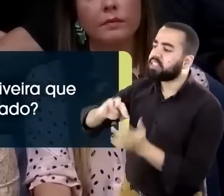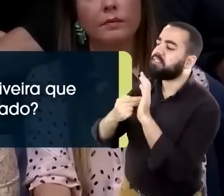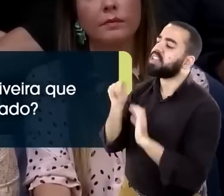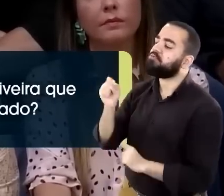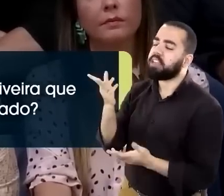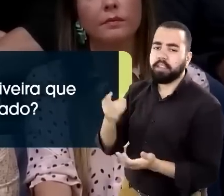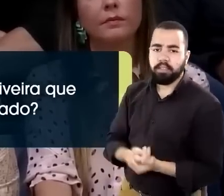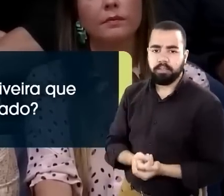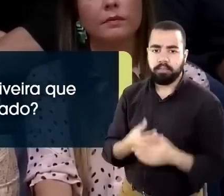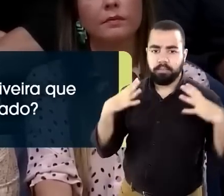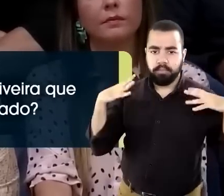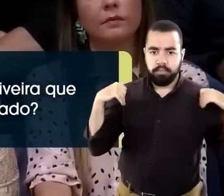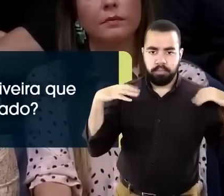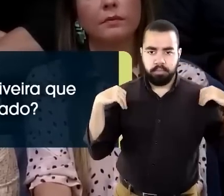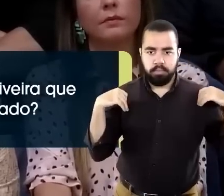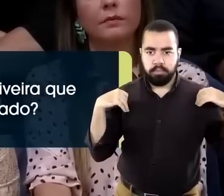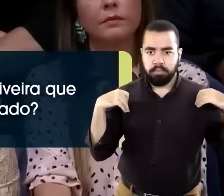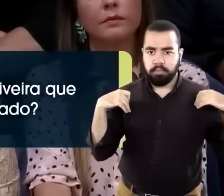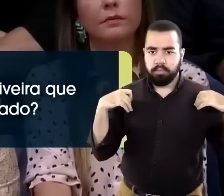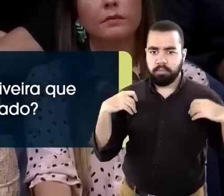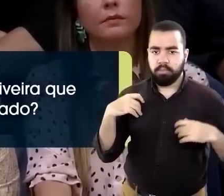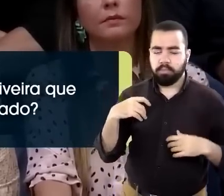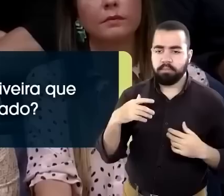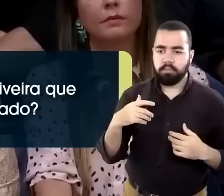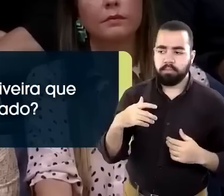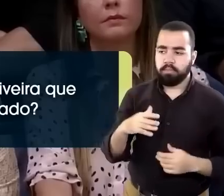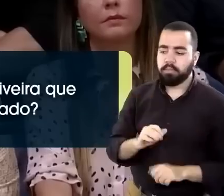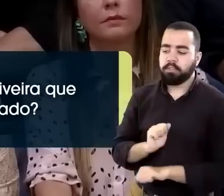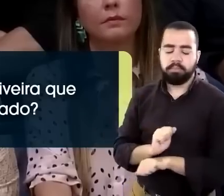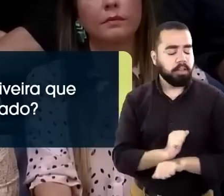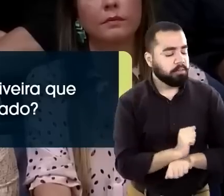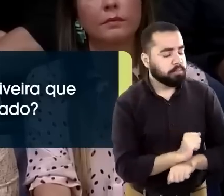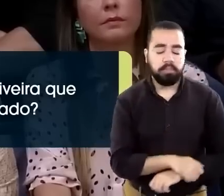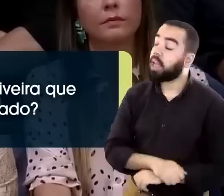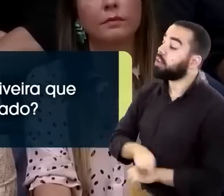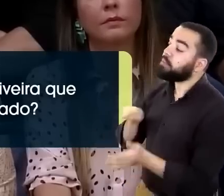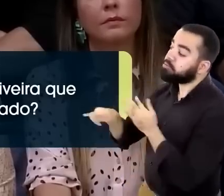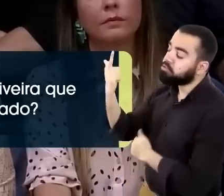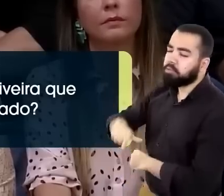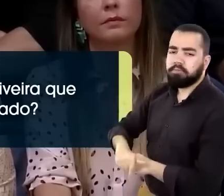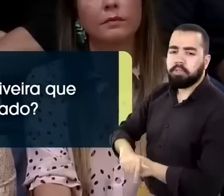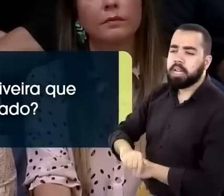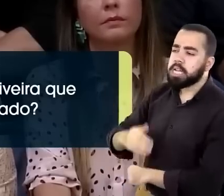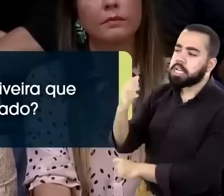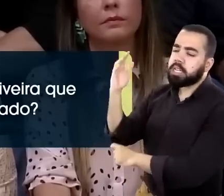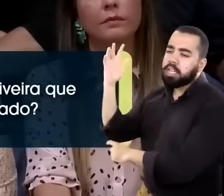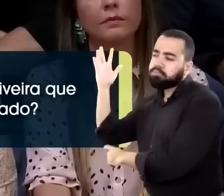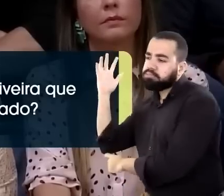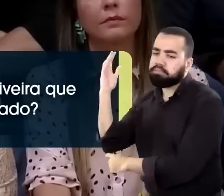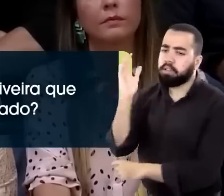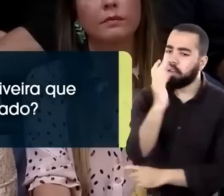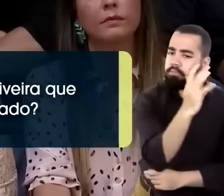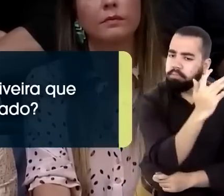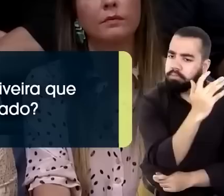Tornando a falar, lhe perguntei, que são aqueles dois raminhos de oliveira que estão juntos aos dois tubos de ouro que vertem